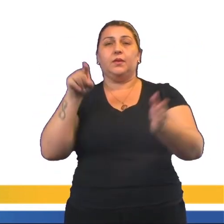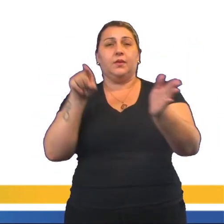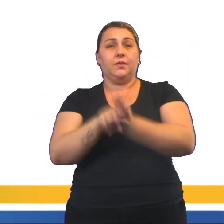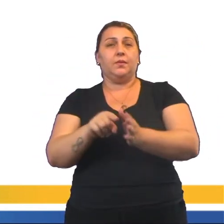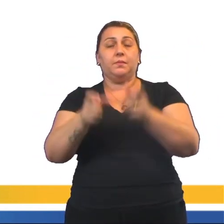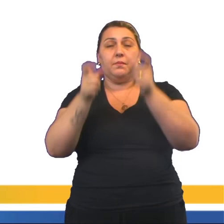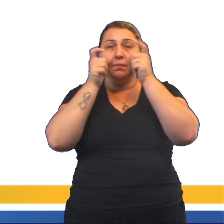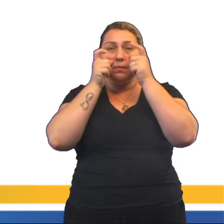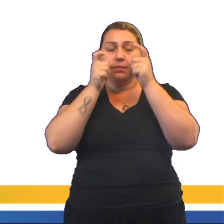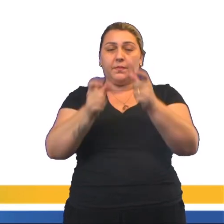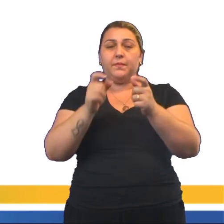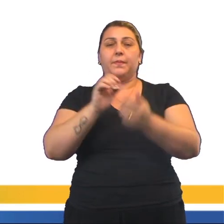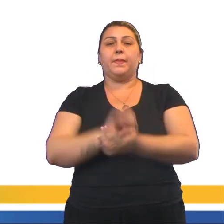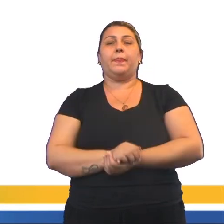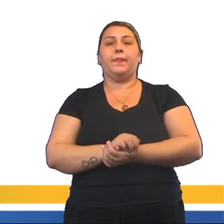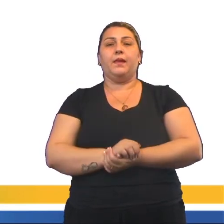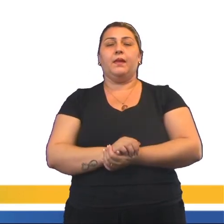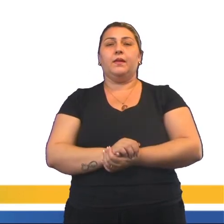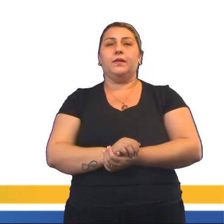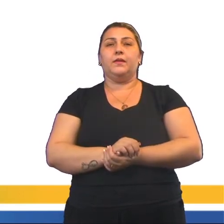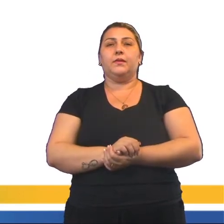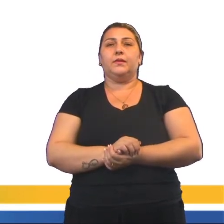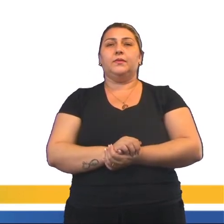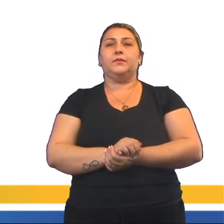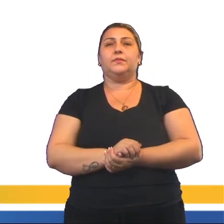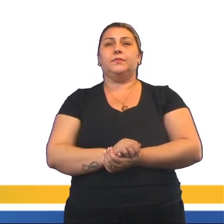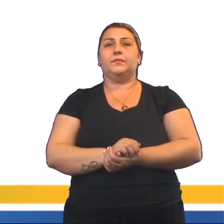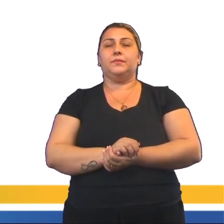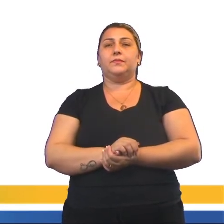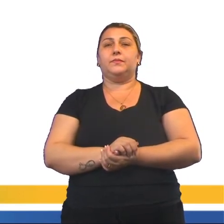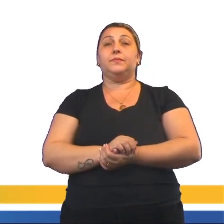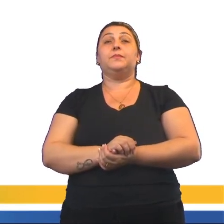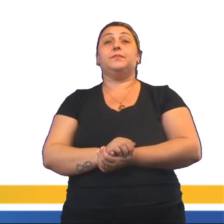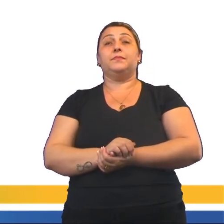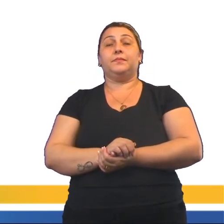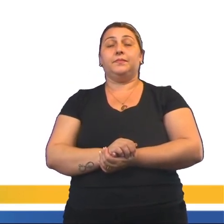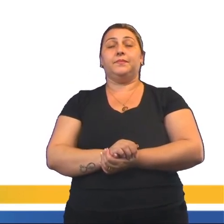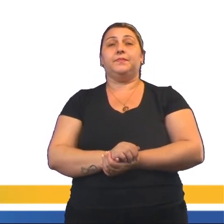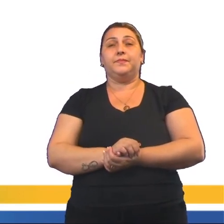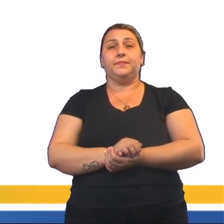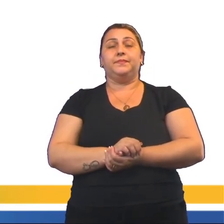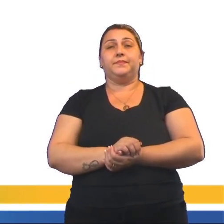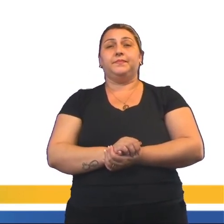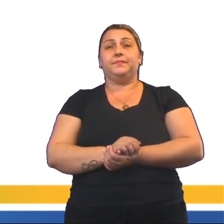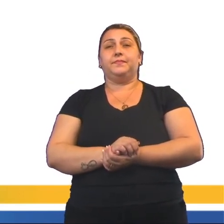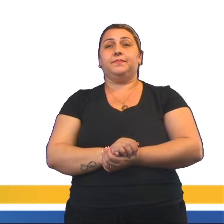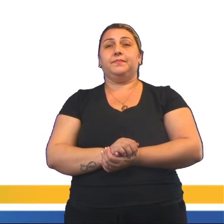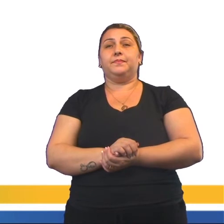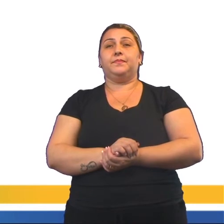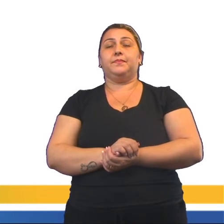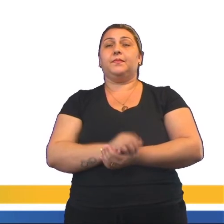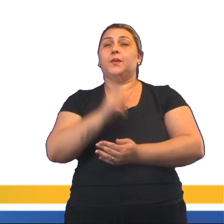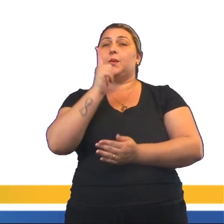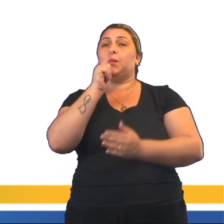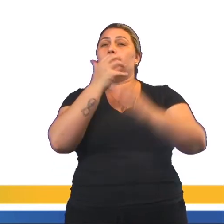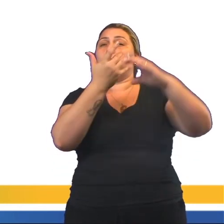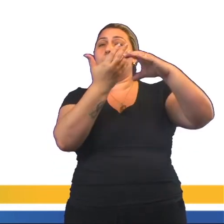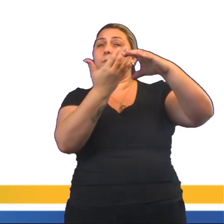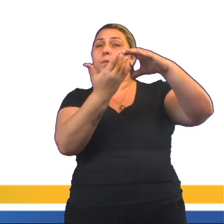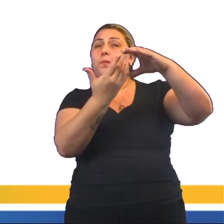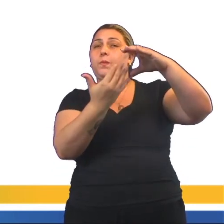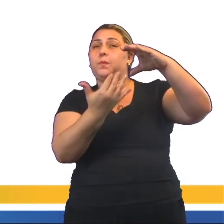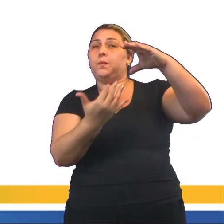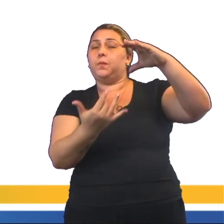Mas presta atenção, para você não errar e não ficar sendo zombado por quem está na sala. Vamos lá então, olha só. Os mananciais de água